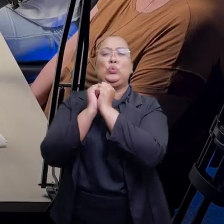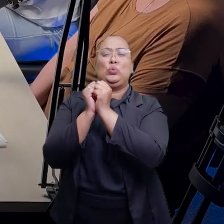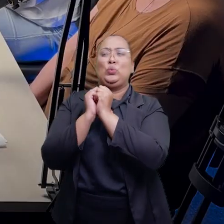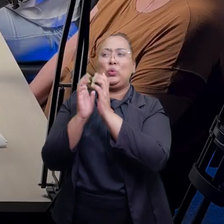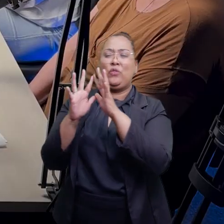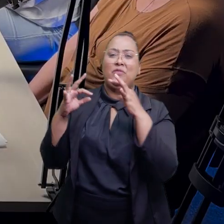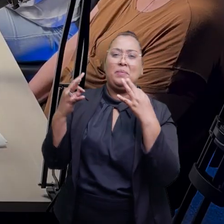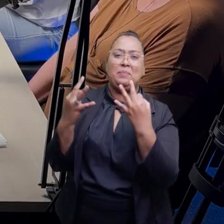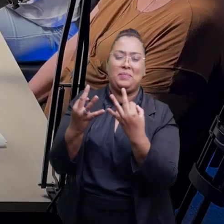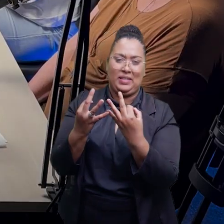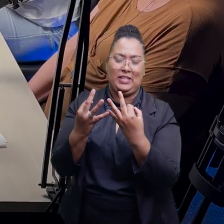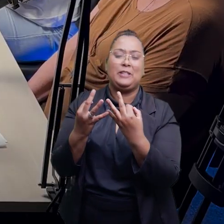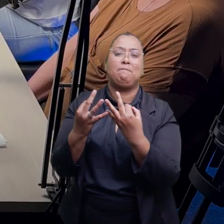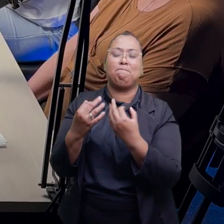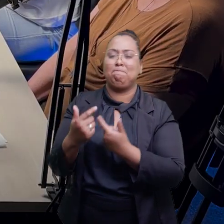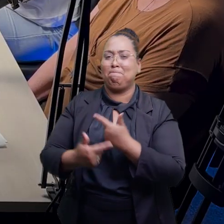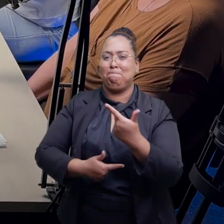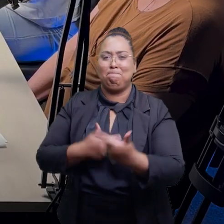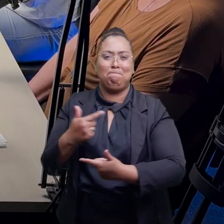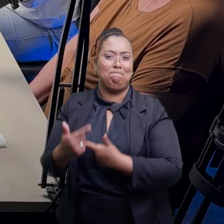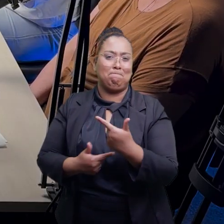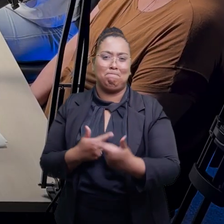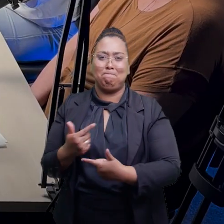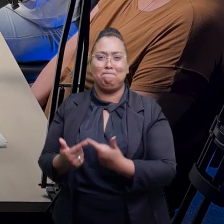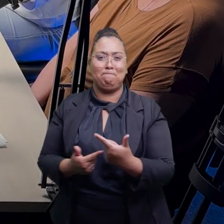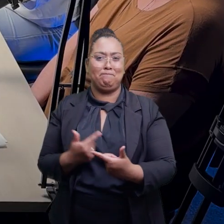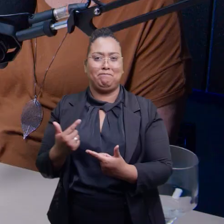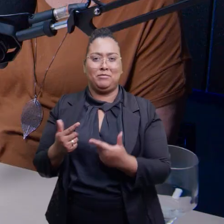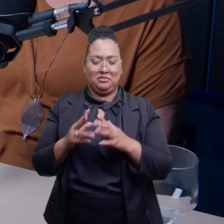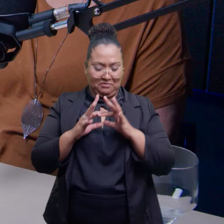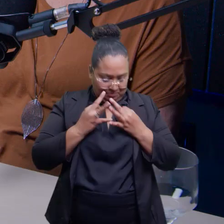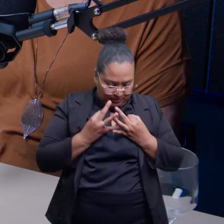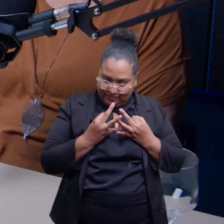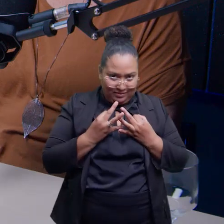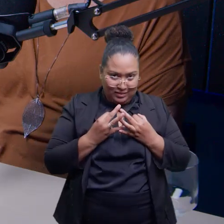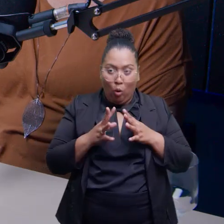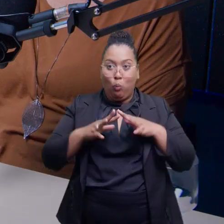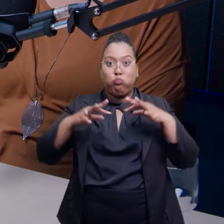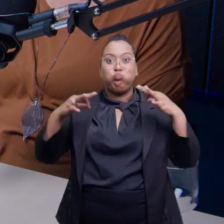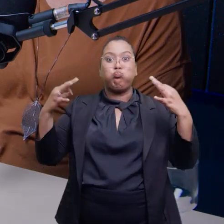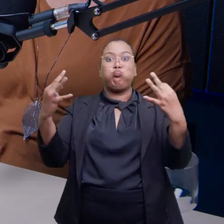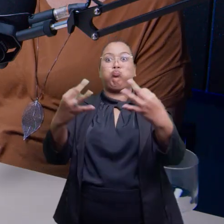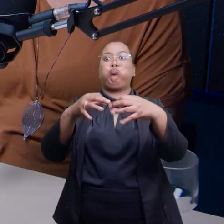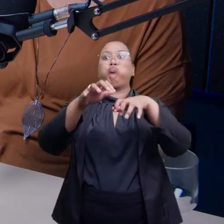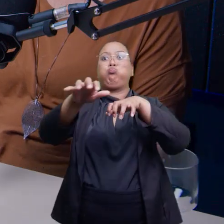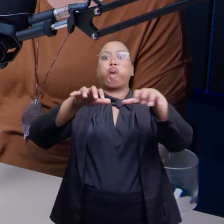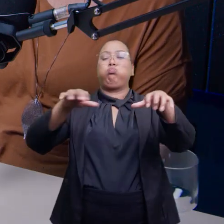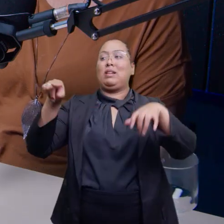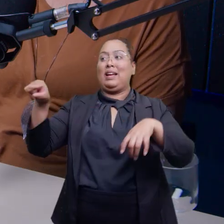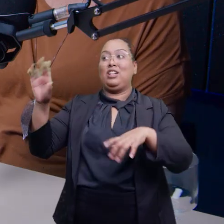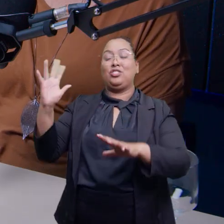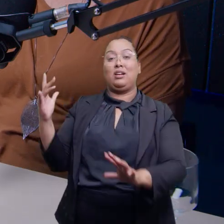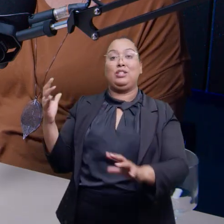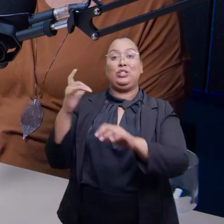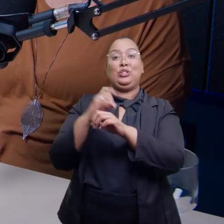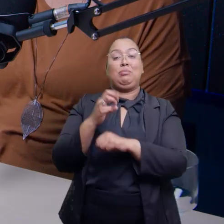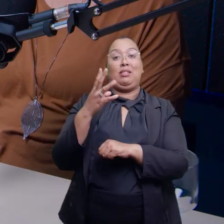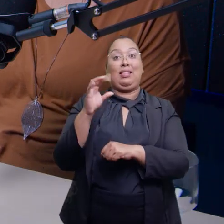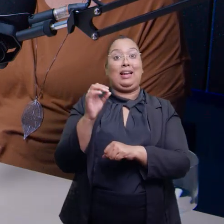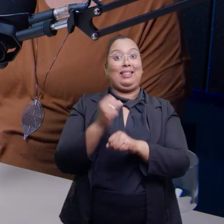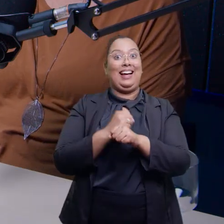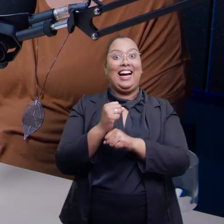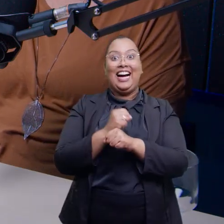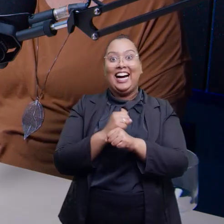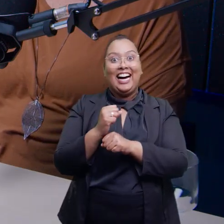essas famílias e que é um trabalho que vai além da sua família, né? Que a sua família, há 30 anos, né? Como você